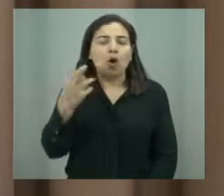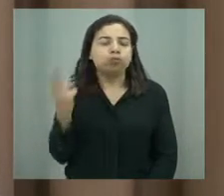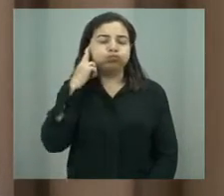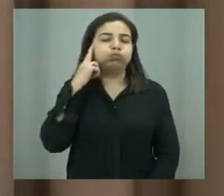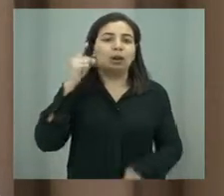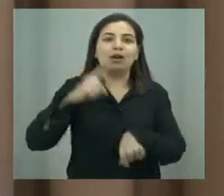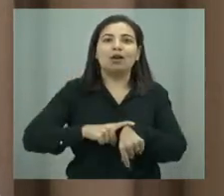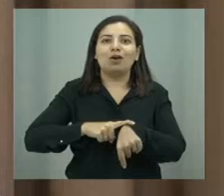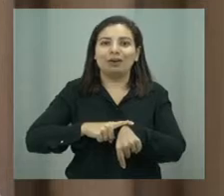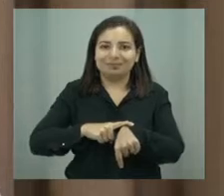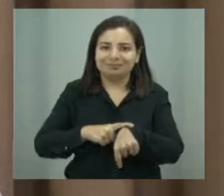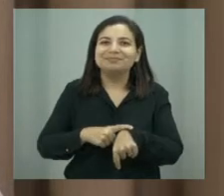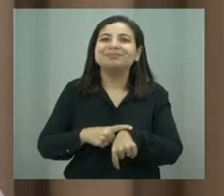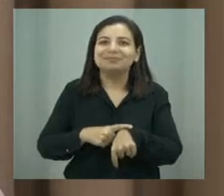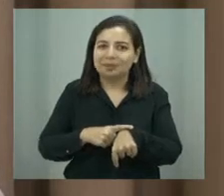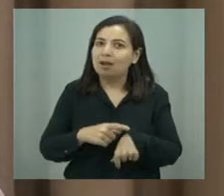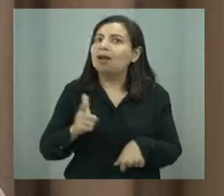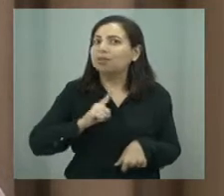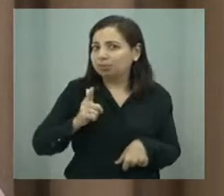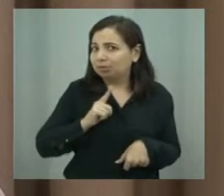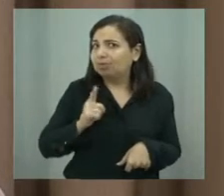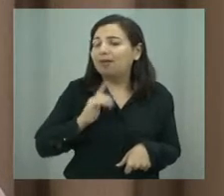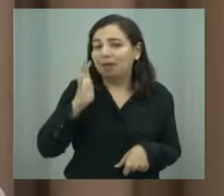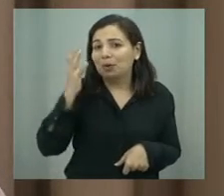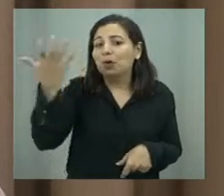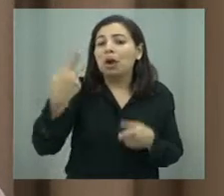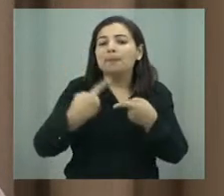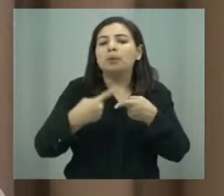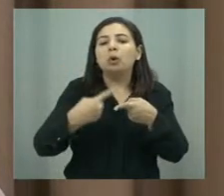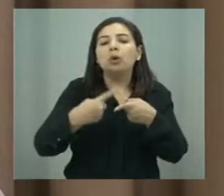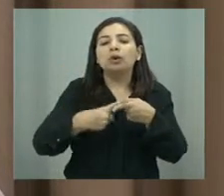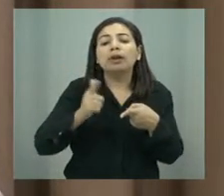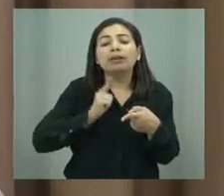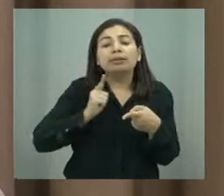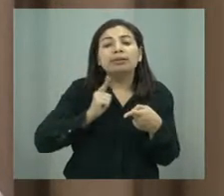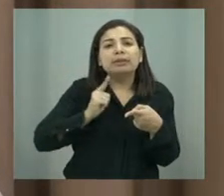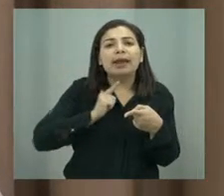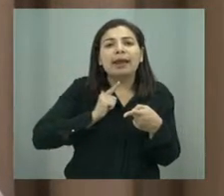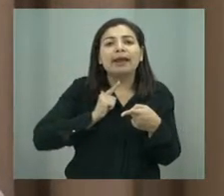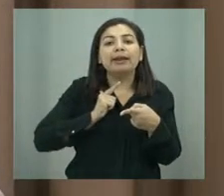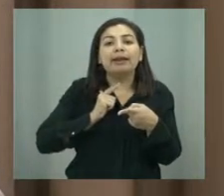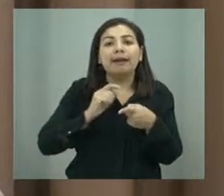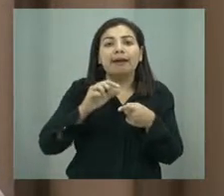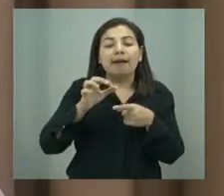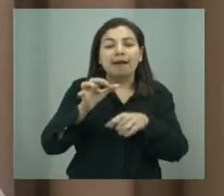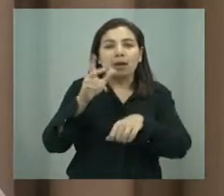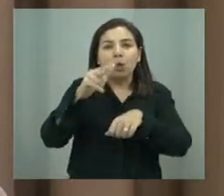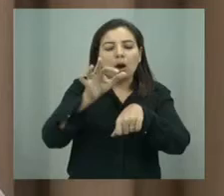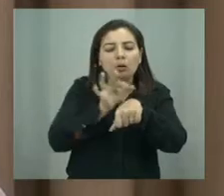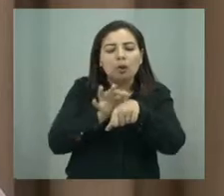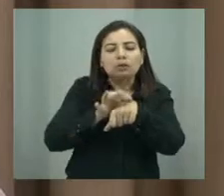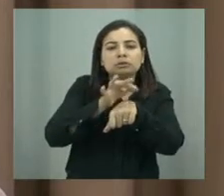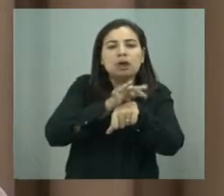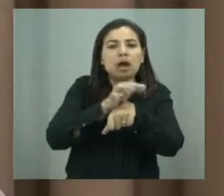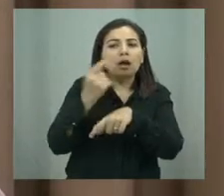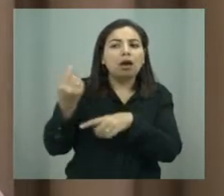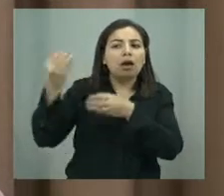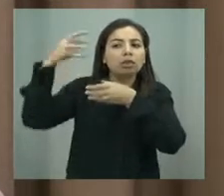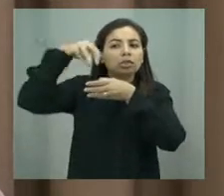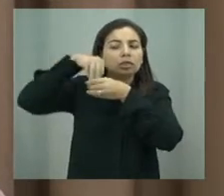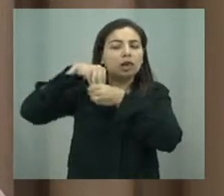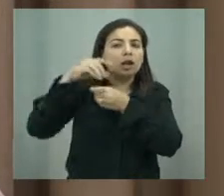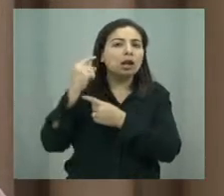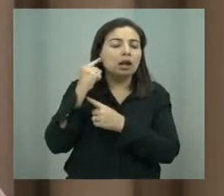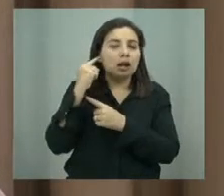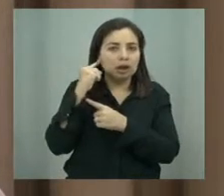realmente isso acontece, porque a gente tem uns órgãozinhos chamados de células ciliadas, que elas ficam no ouvido interno, né,